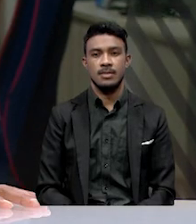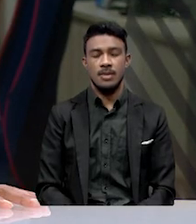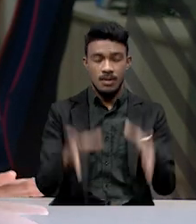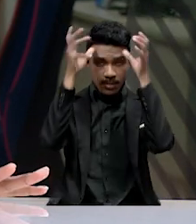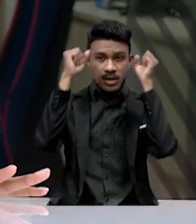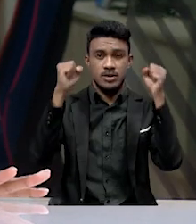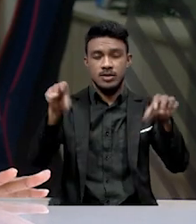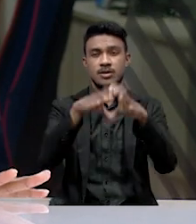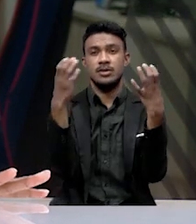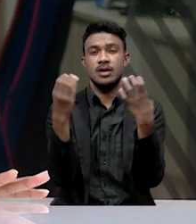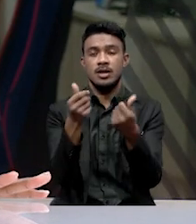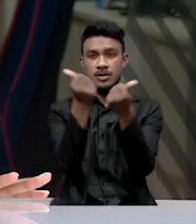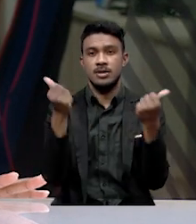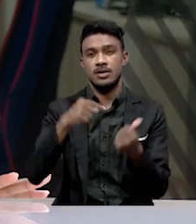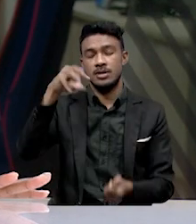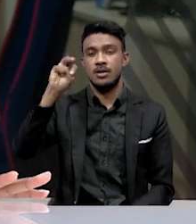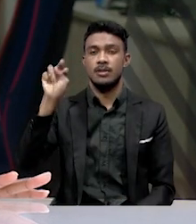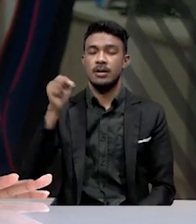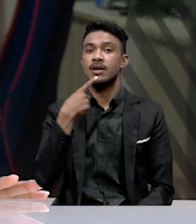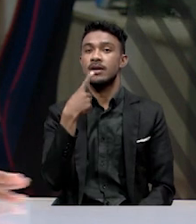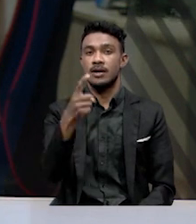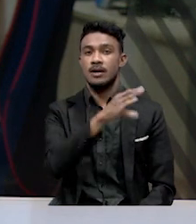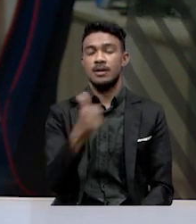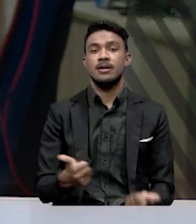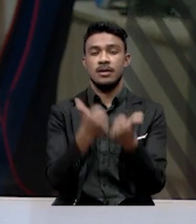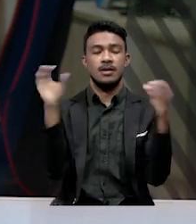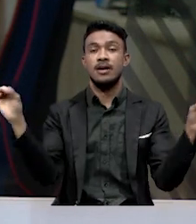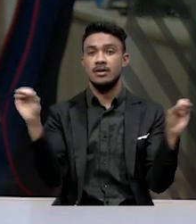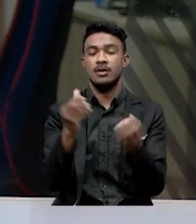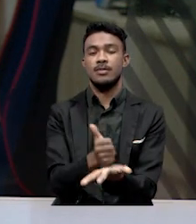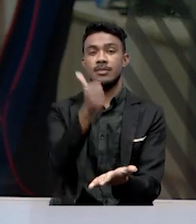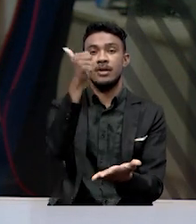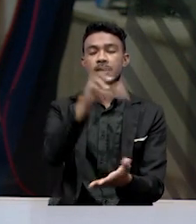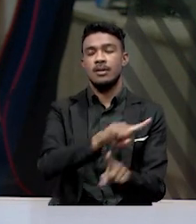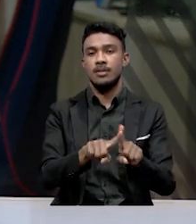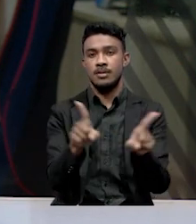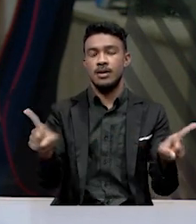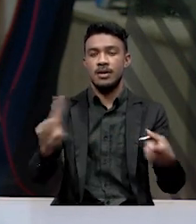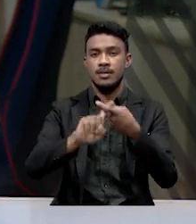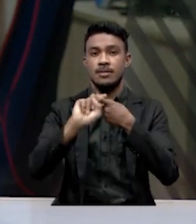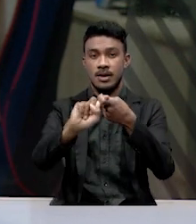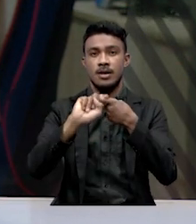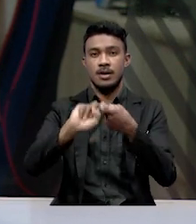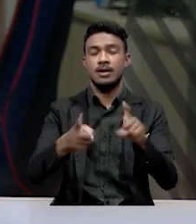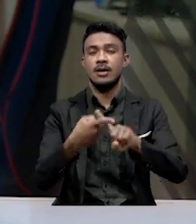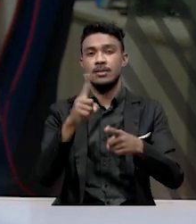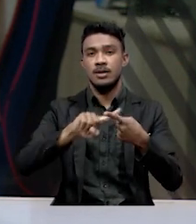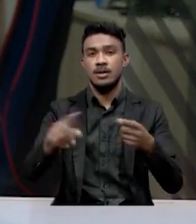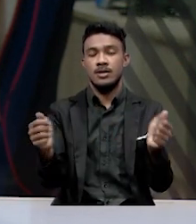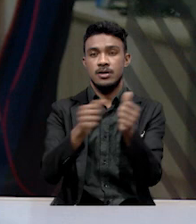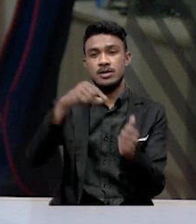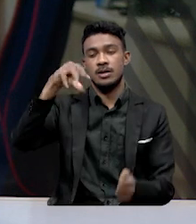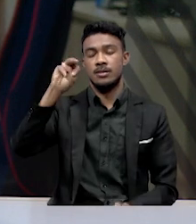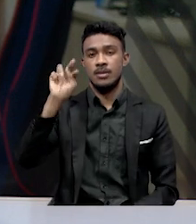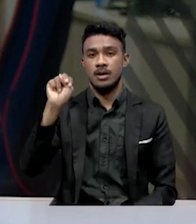Presiden di Konsul Administração GMN Hateteng, Torneio GMN Cup Lao Satu Manantasa, mai be atua meeting liutang amizade entre GMN